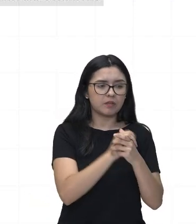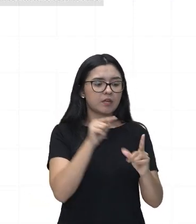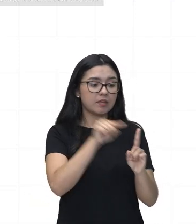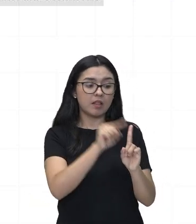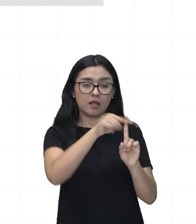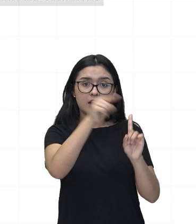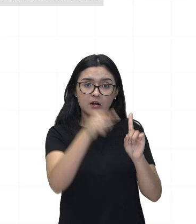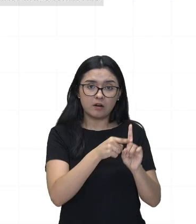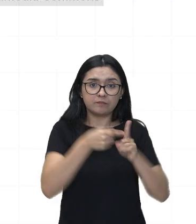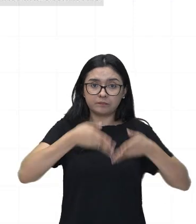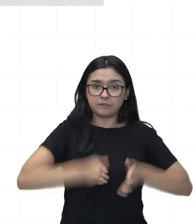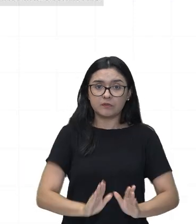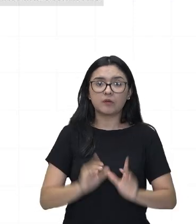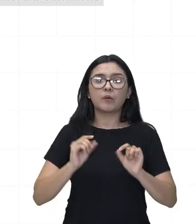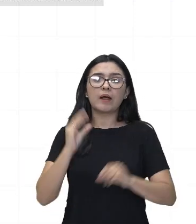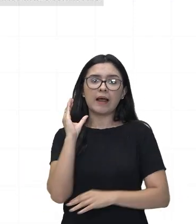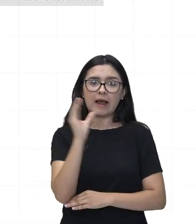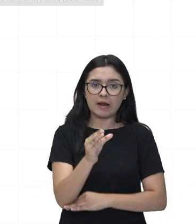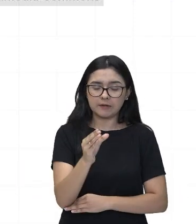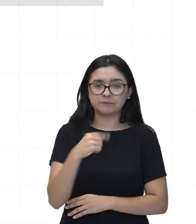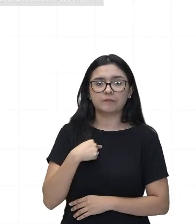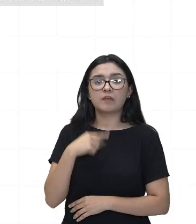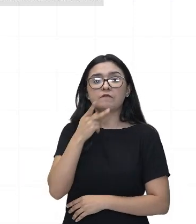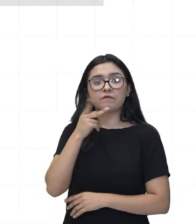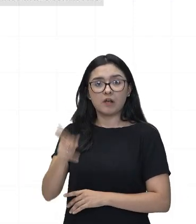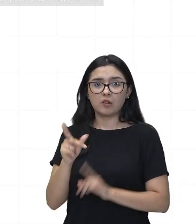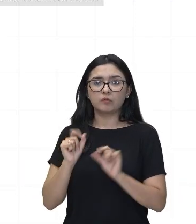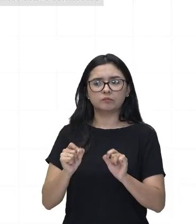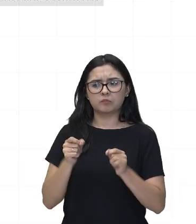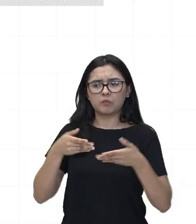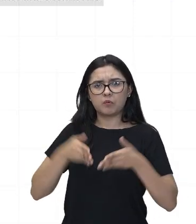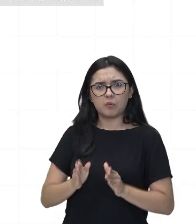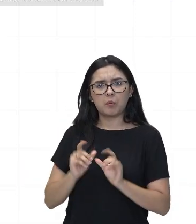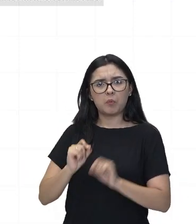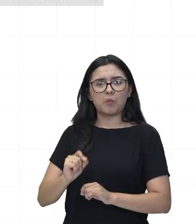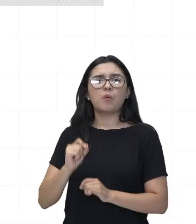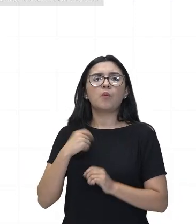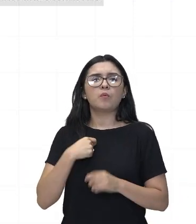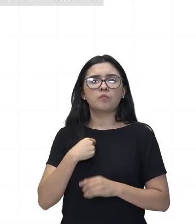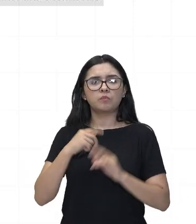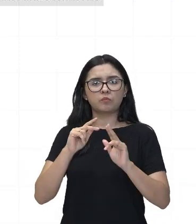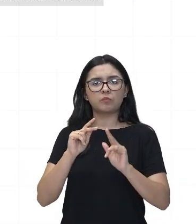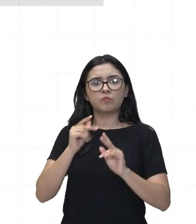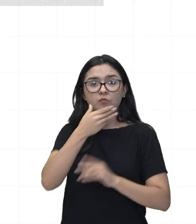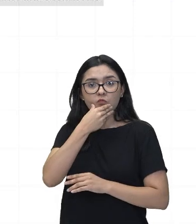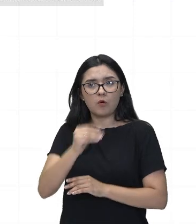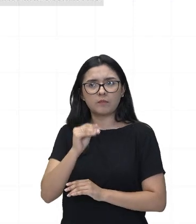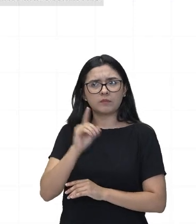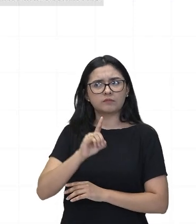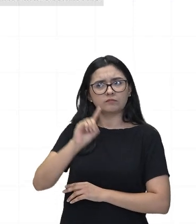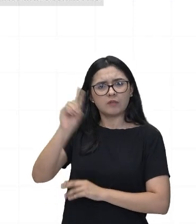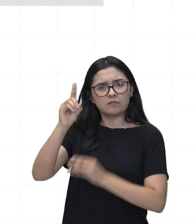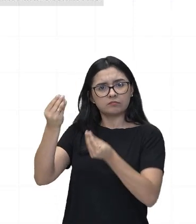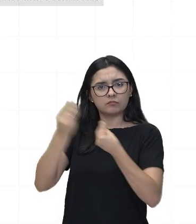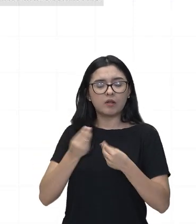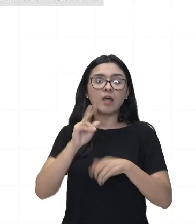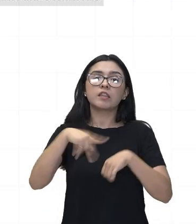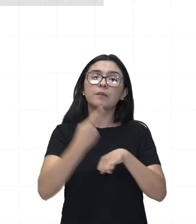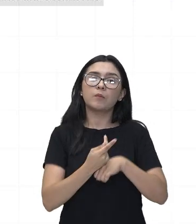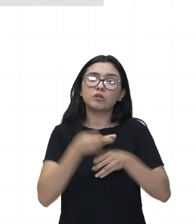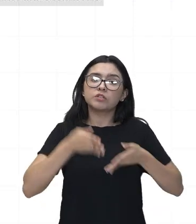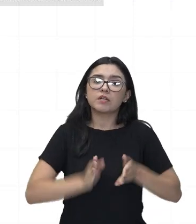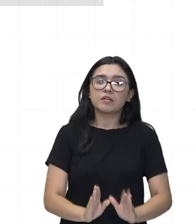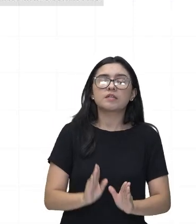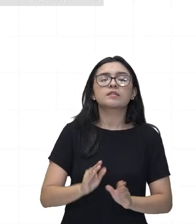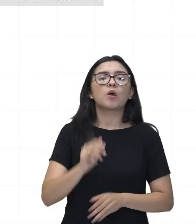concebeu e deu à luz a Caim, e disse: gerei um homem com a ajuda do Senhor. E deu em seguida à luz a Abel,